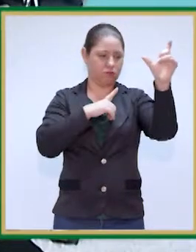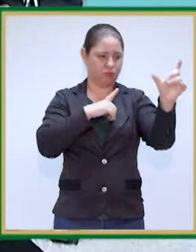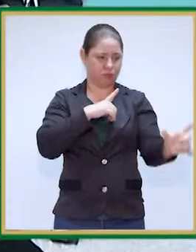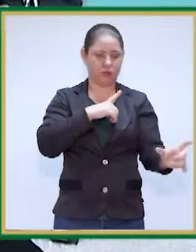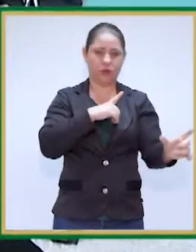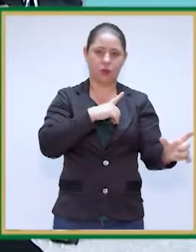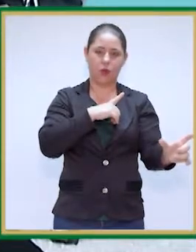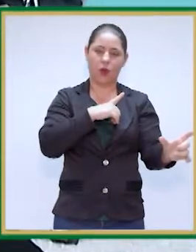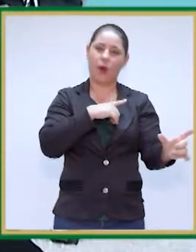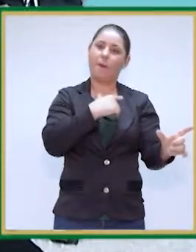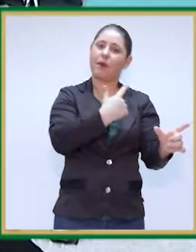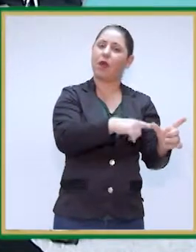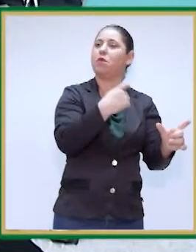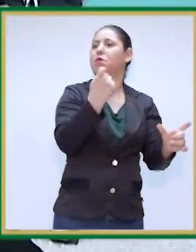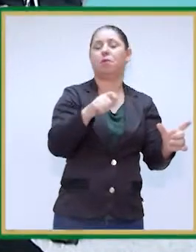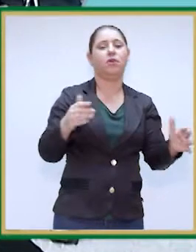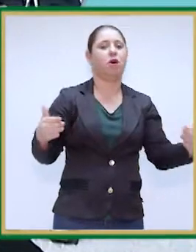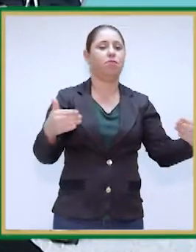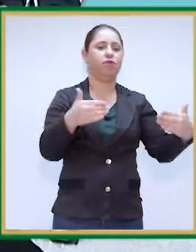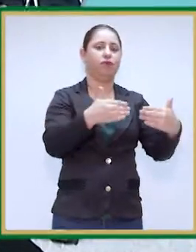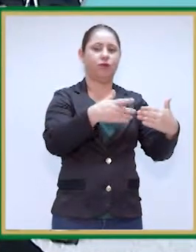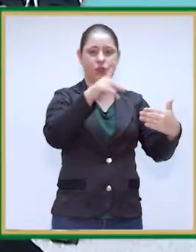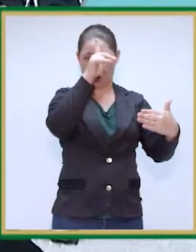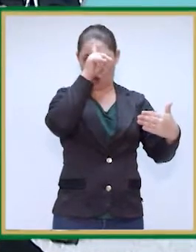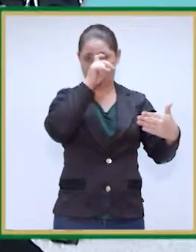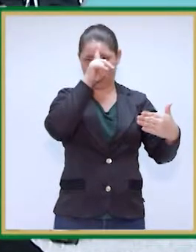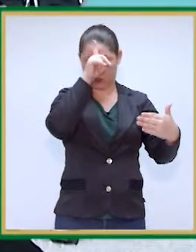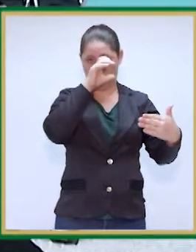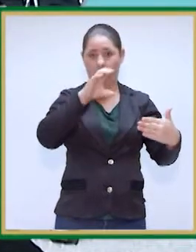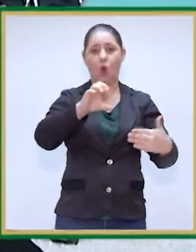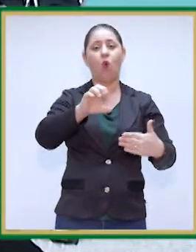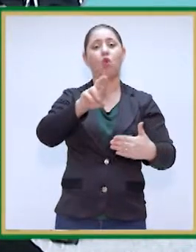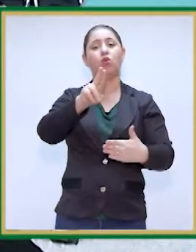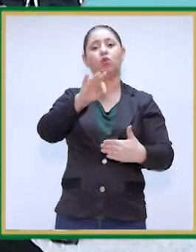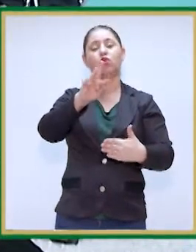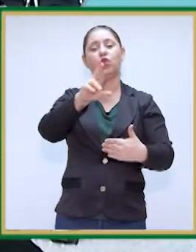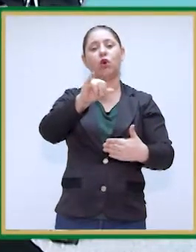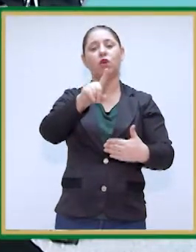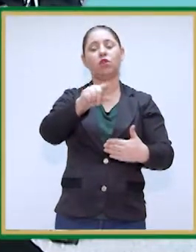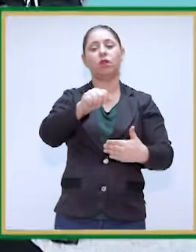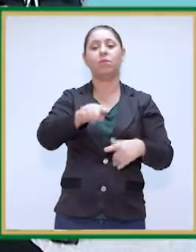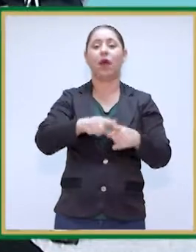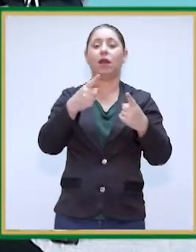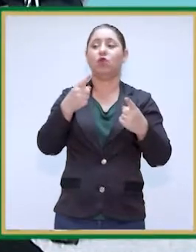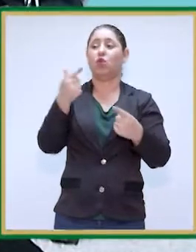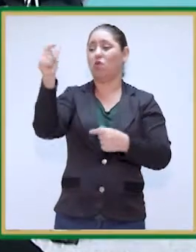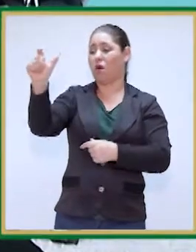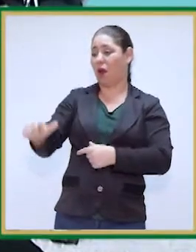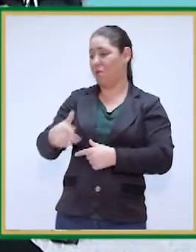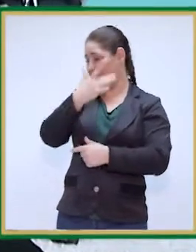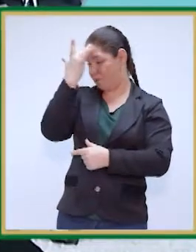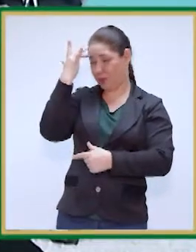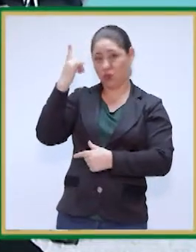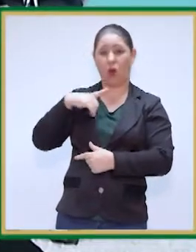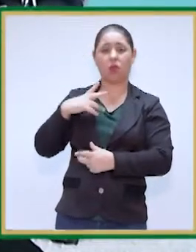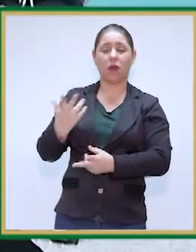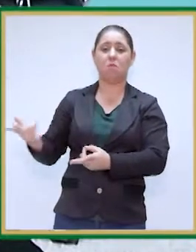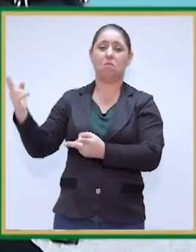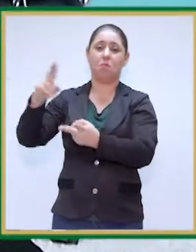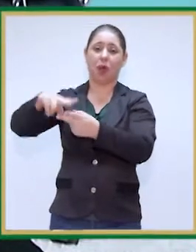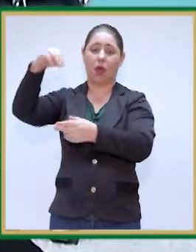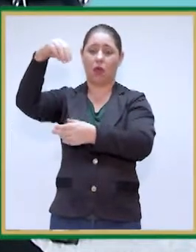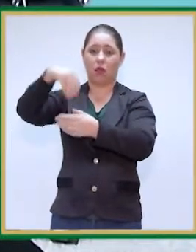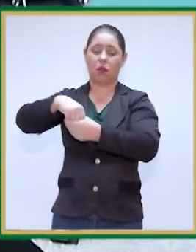nós temos uma vantagem por não precisar fechar um hospital de custódia e tratamento, mas, de outro lado, a gente tem esse problema das pessoas ainda